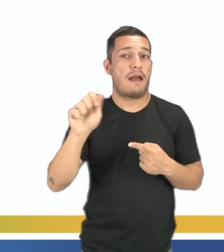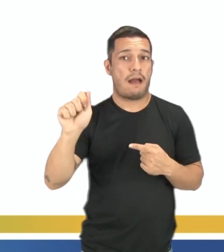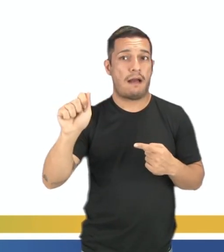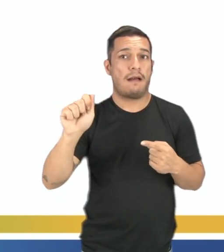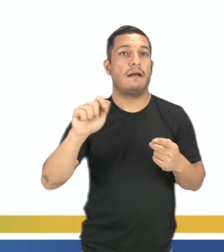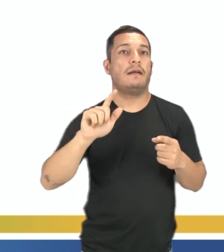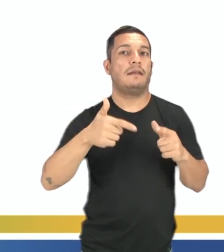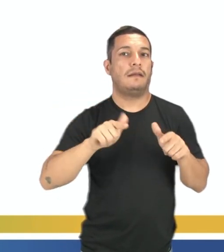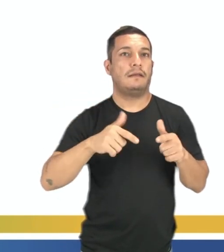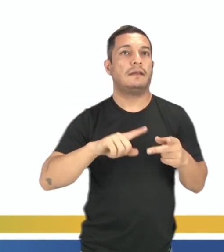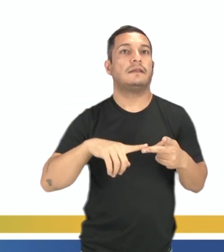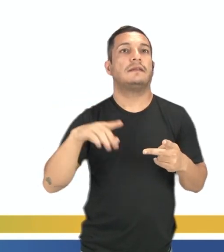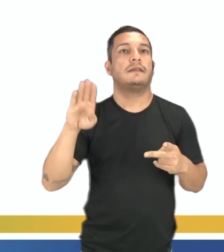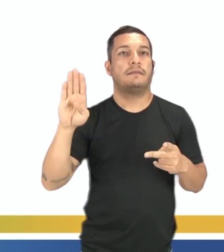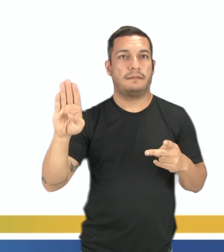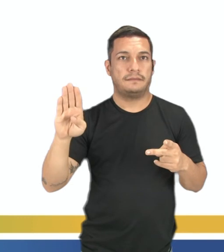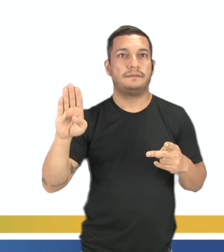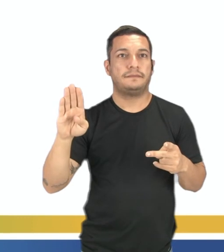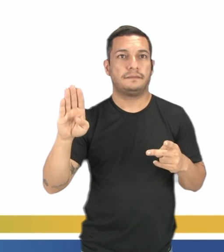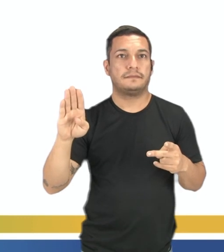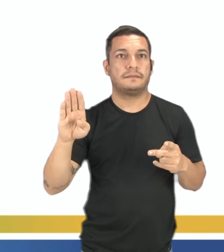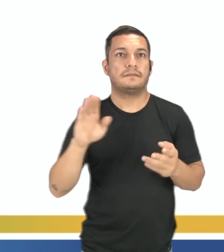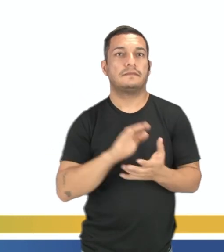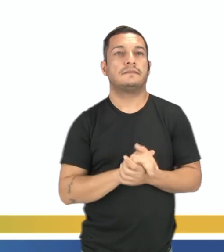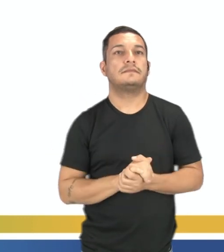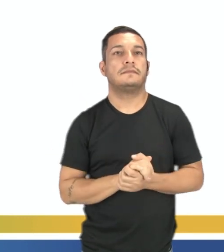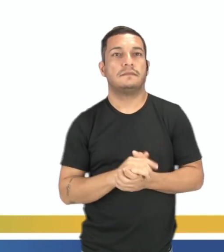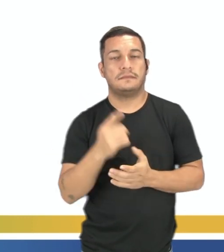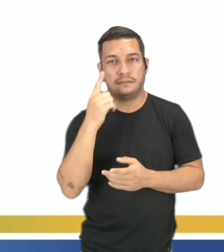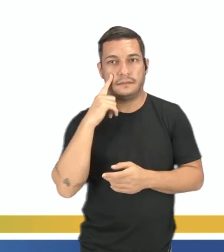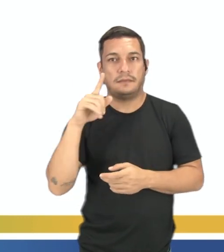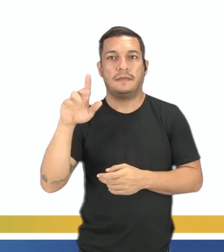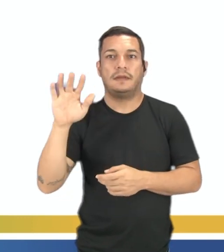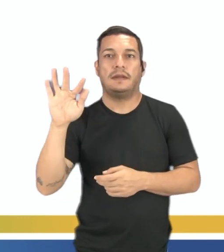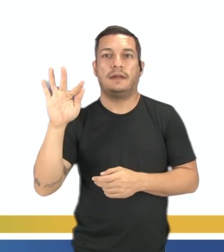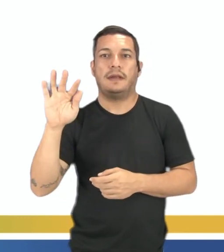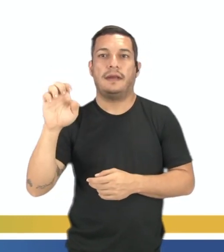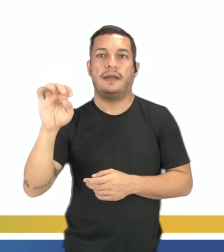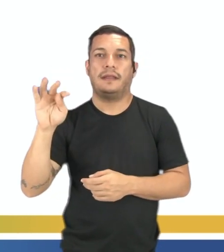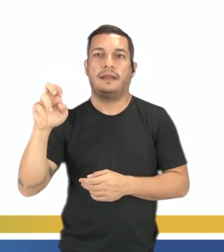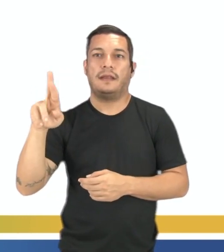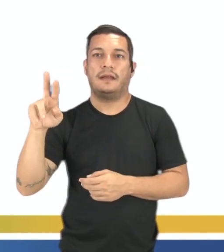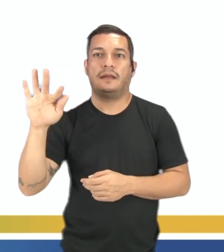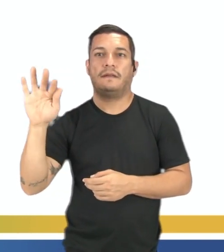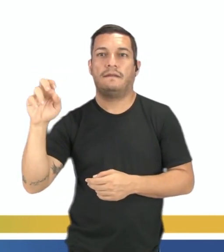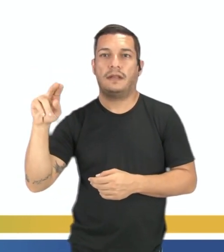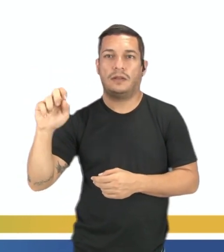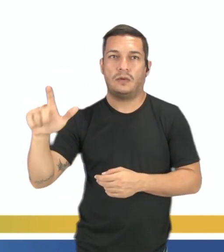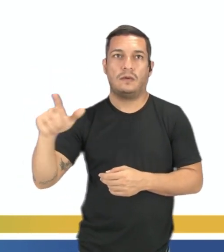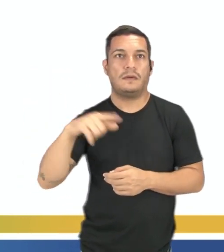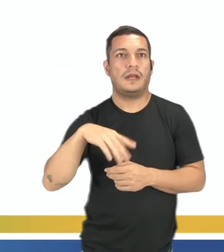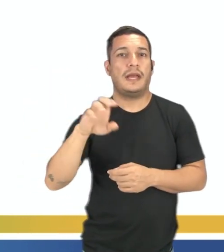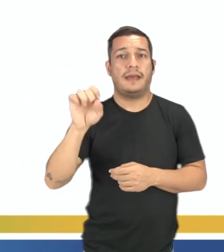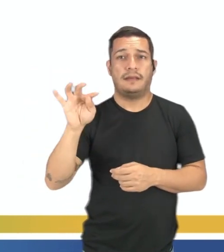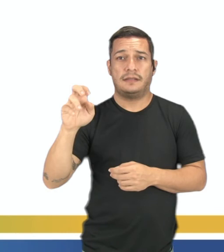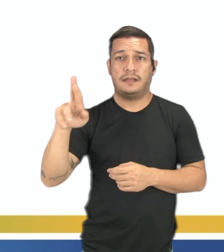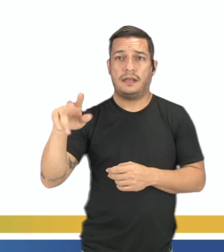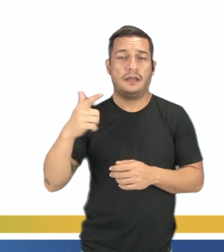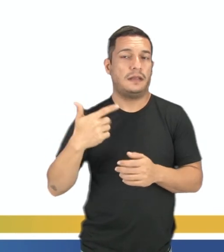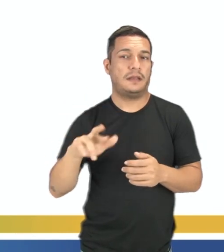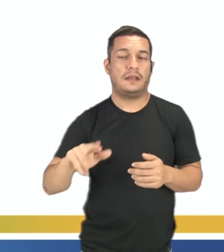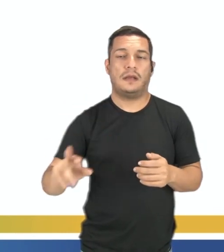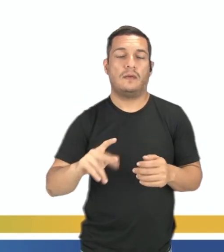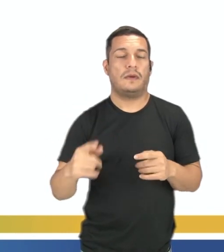eterna a letra a álcool têm é até na letra b éter fenol beleza éster não é porque eu não tenho